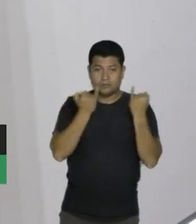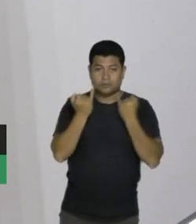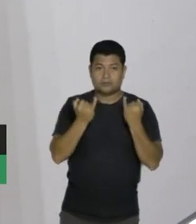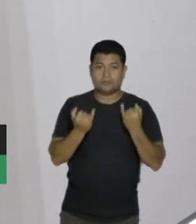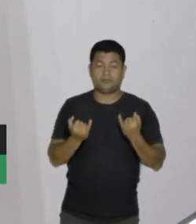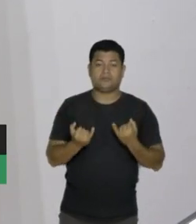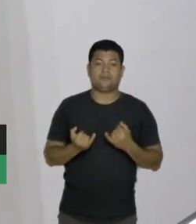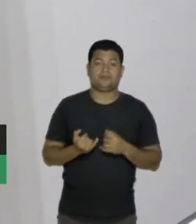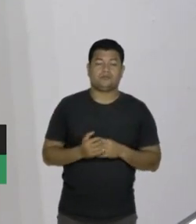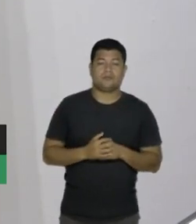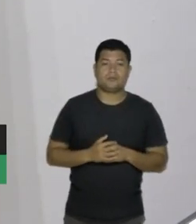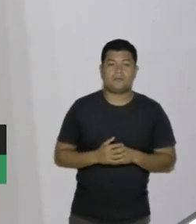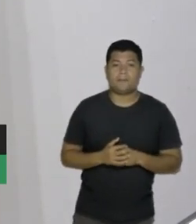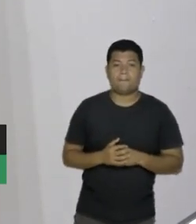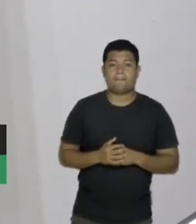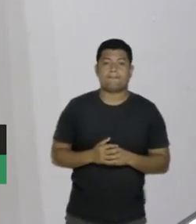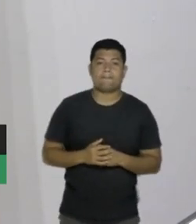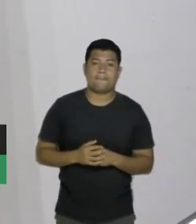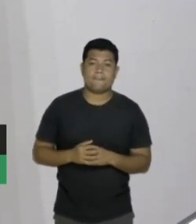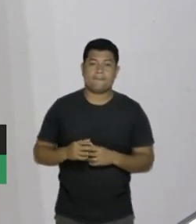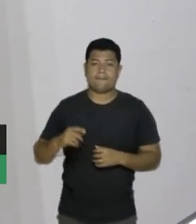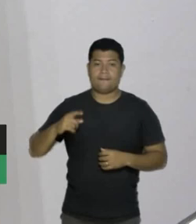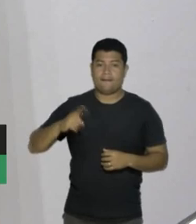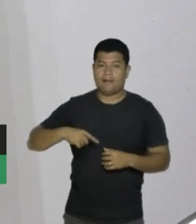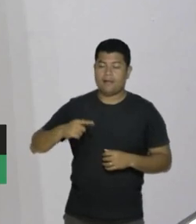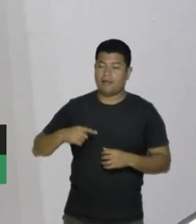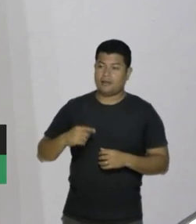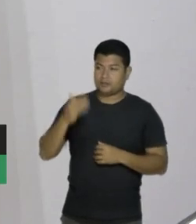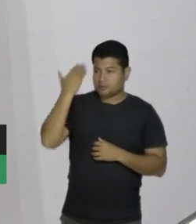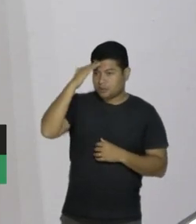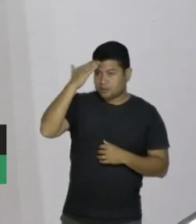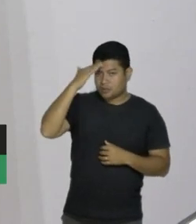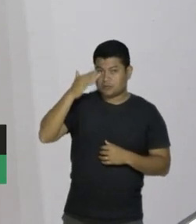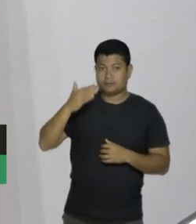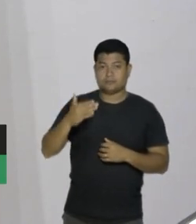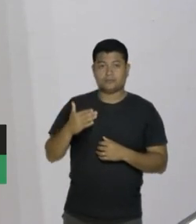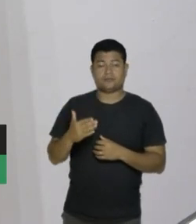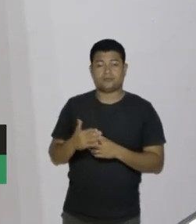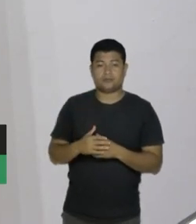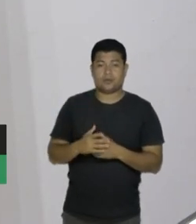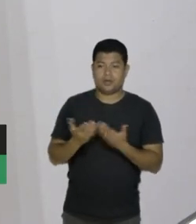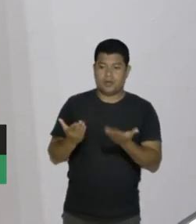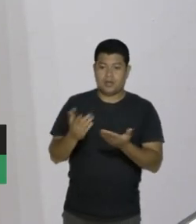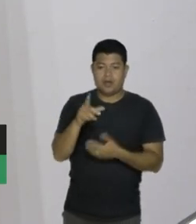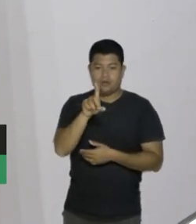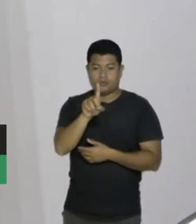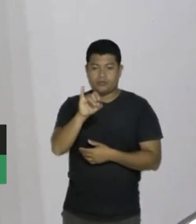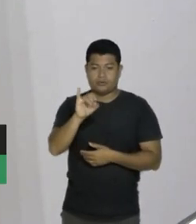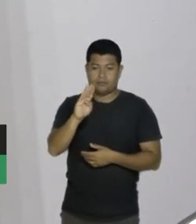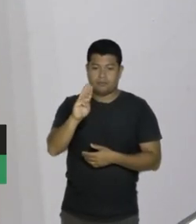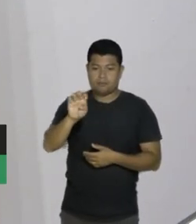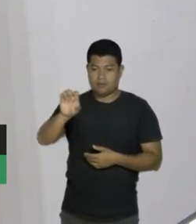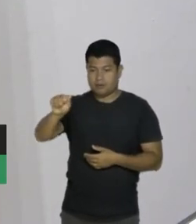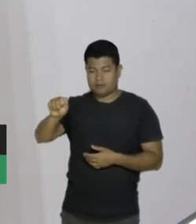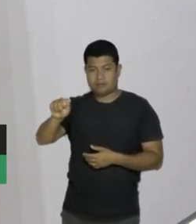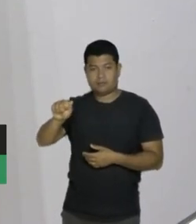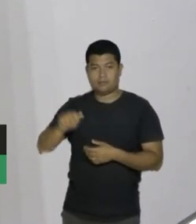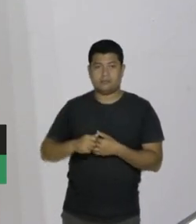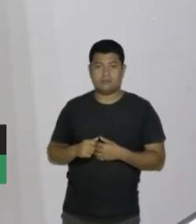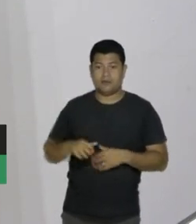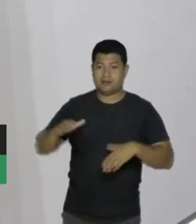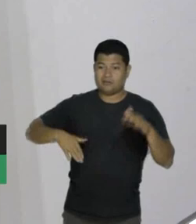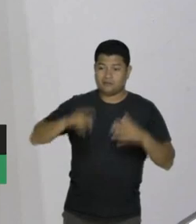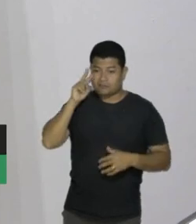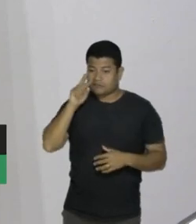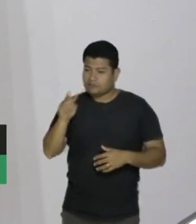essa voz que é uma voz de um coração maior que elas que protege os animais e não conseguem enxergar um animal sofrendo